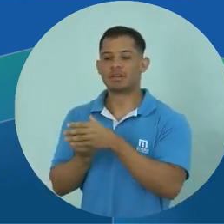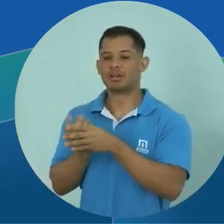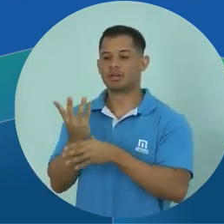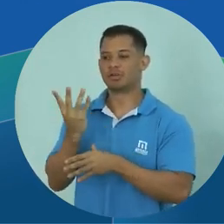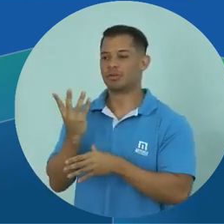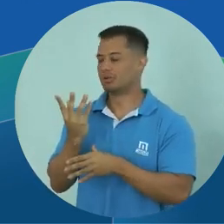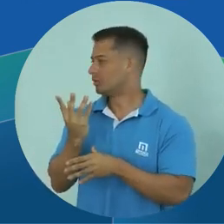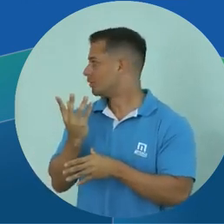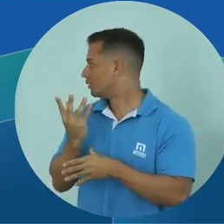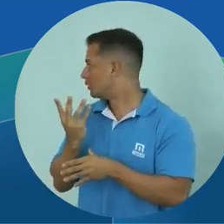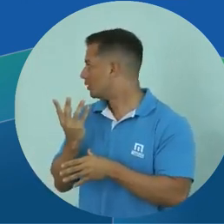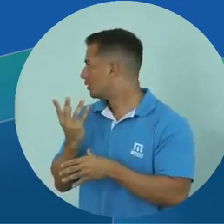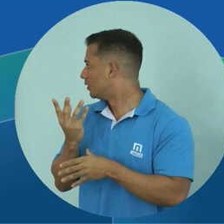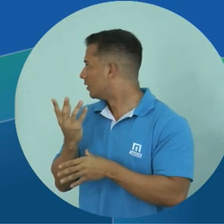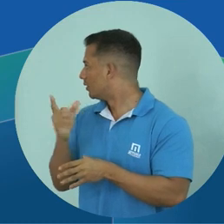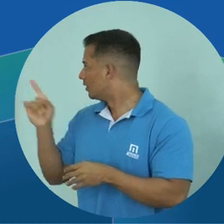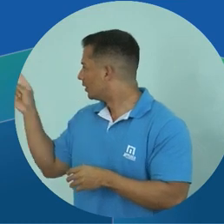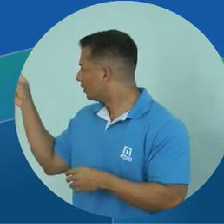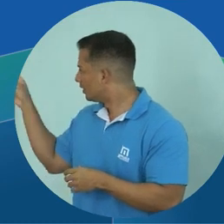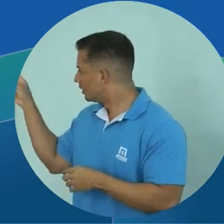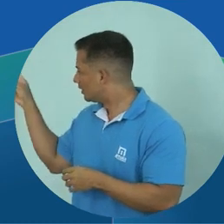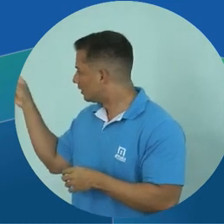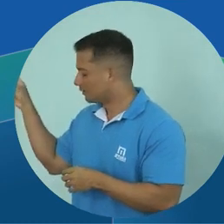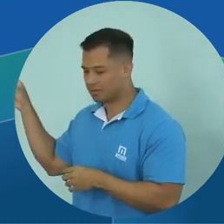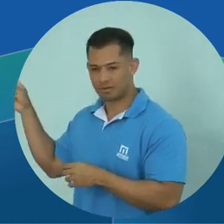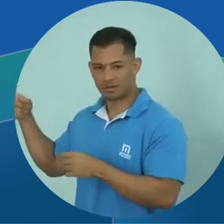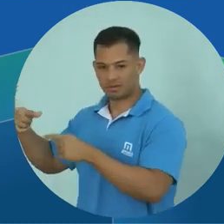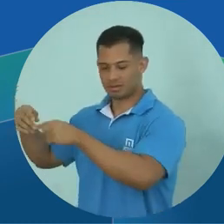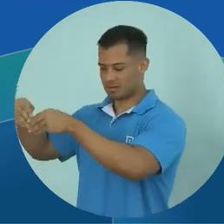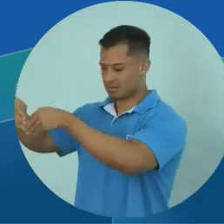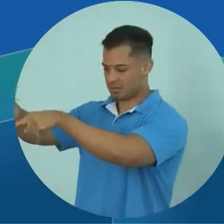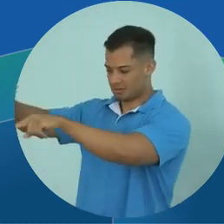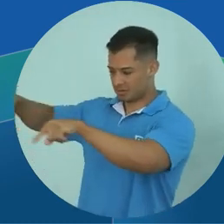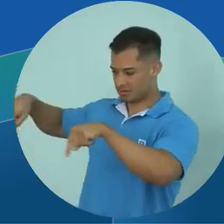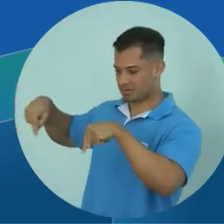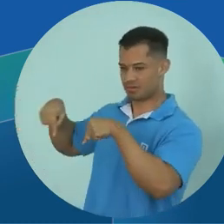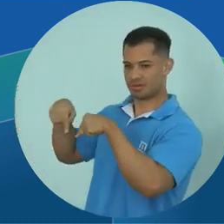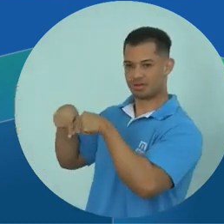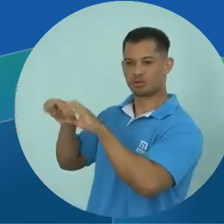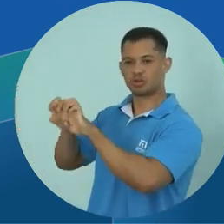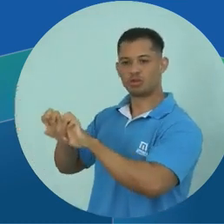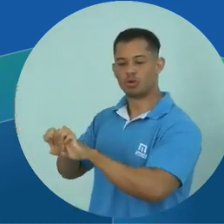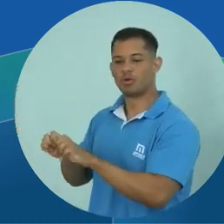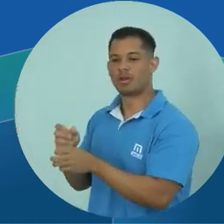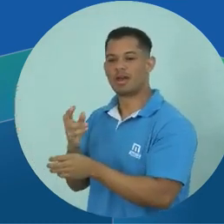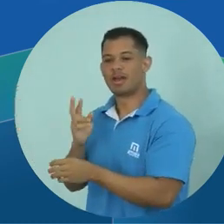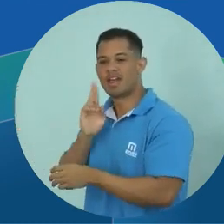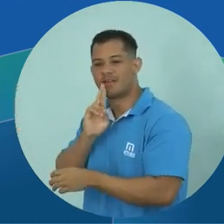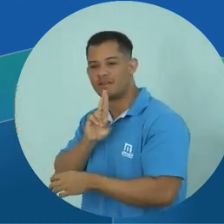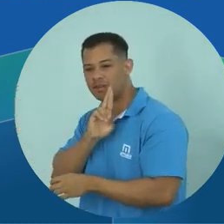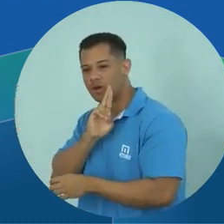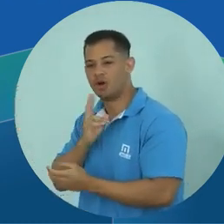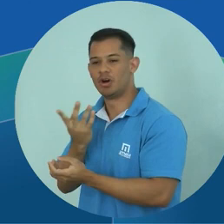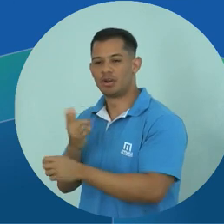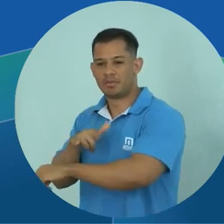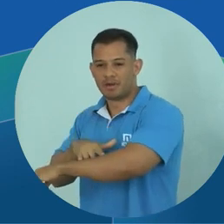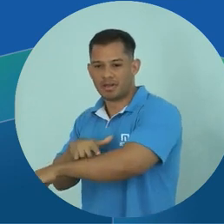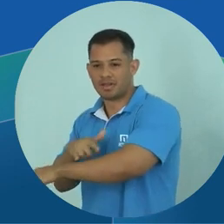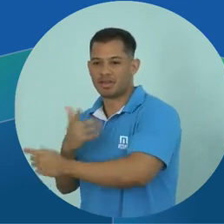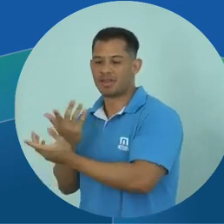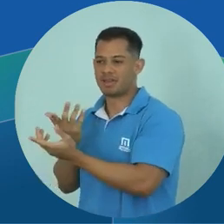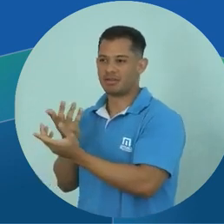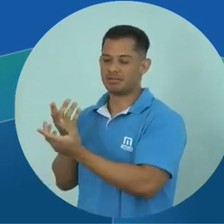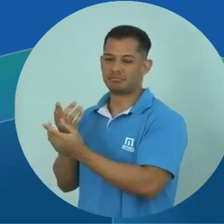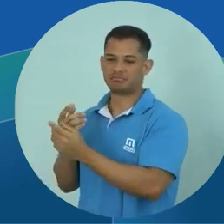jusante da estrutura, nessa área aqui, com toda a estrutura de refeitórios, sanitários, vestiários,